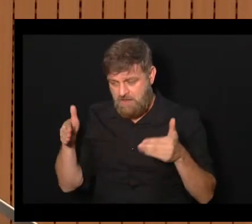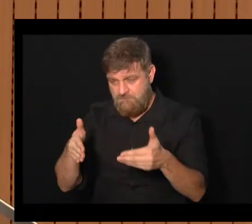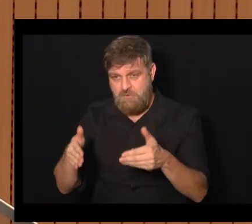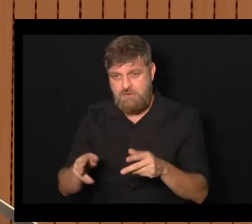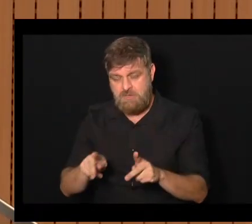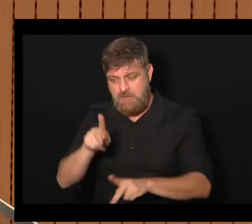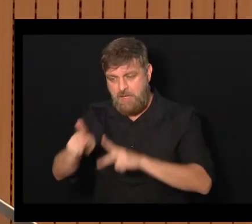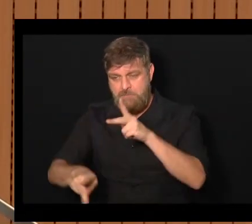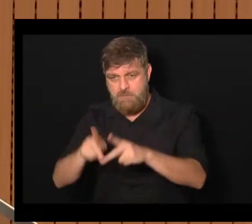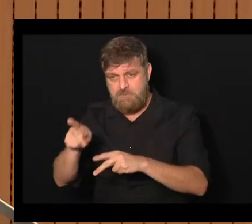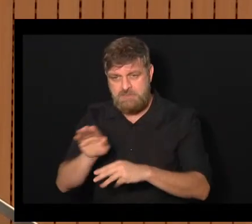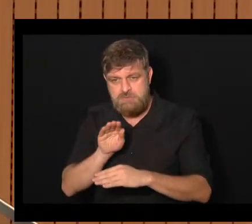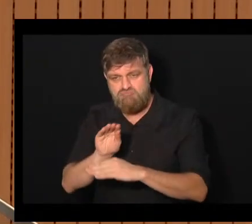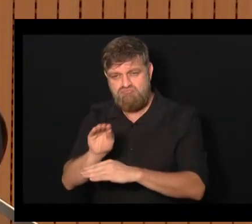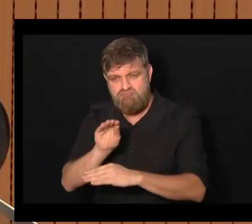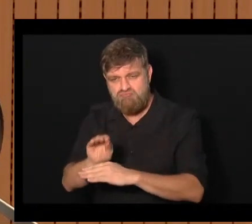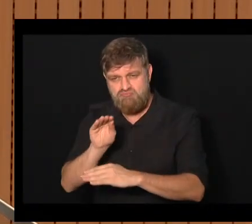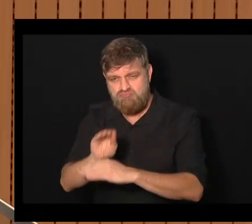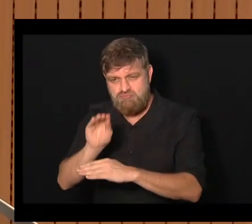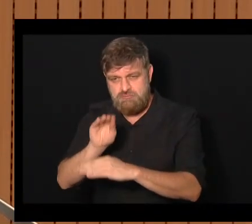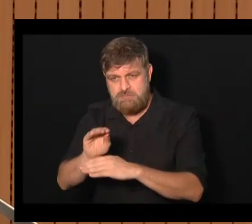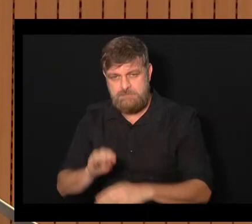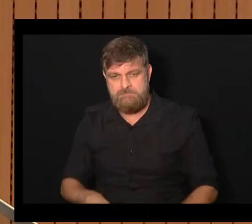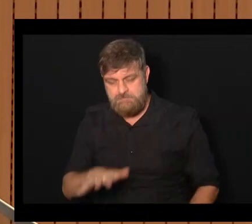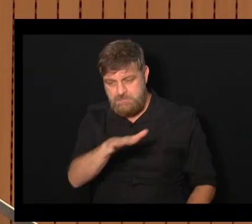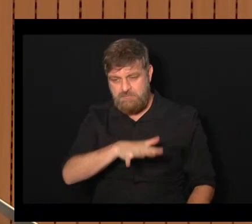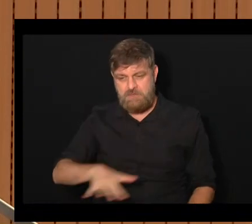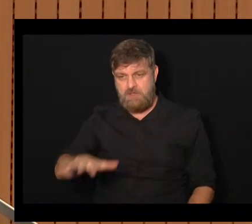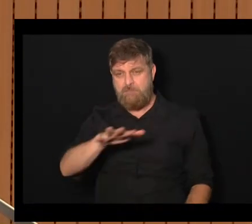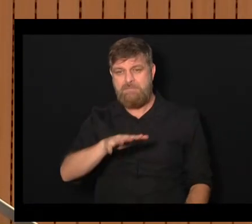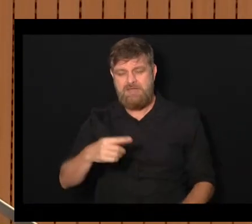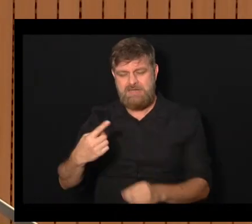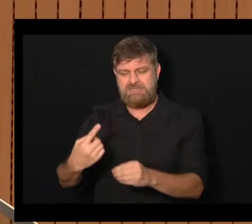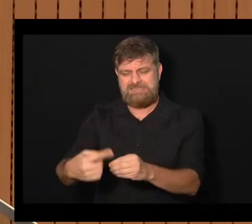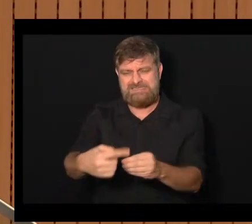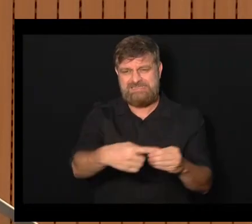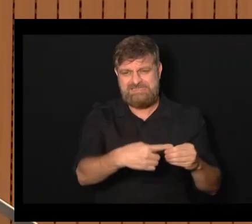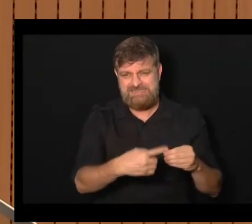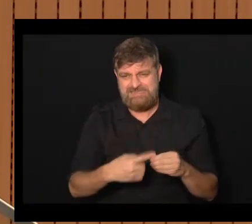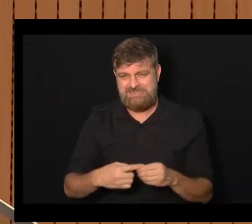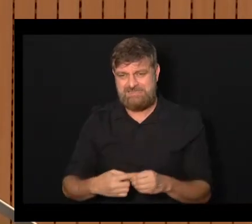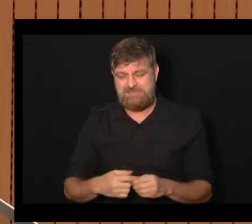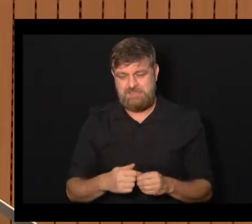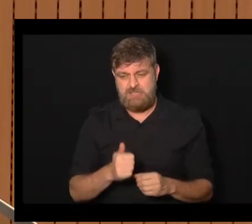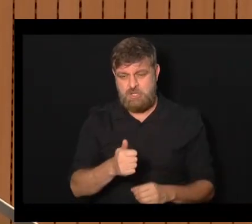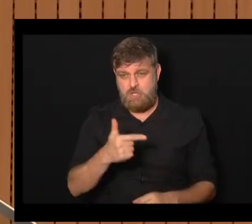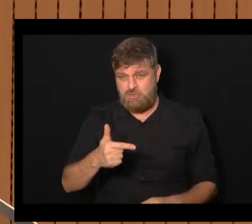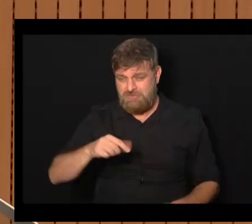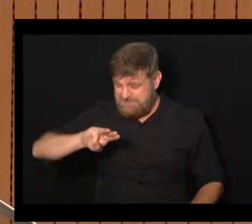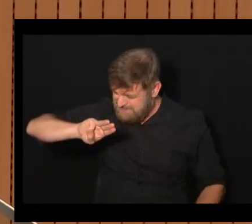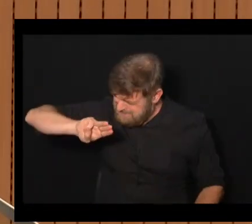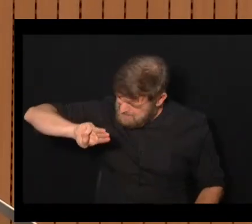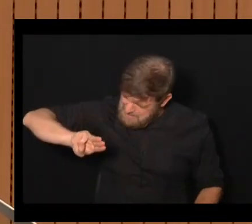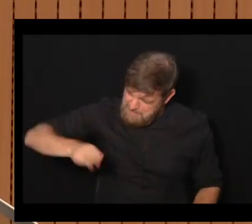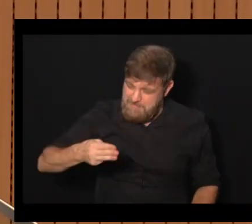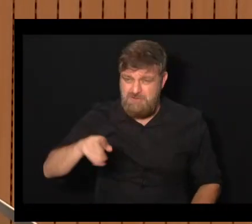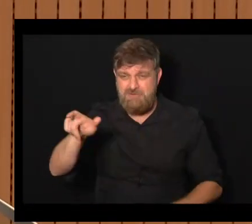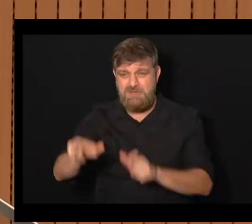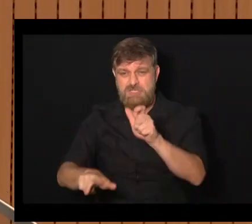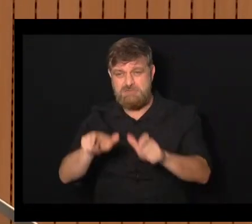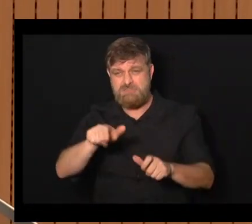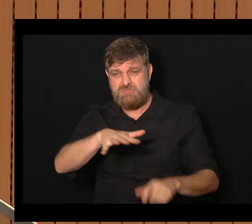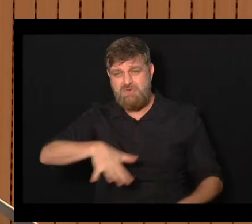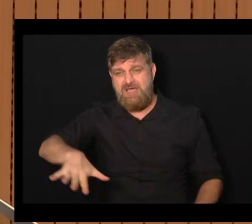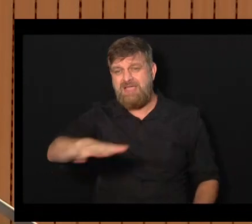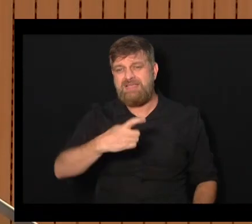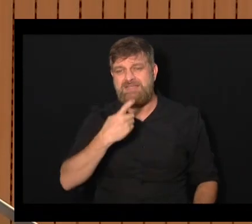prestar serviços à comunidade. Uma área de cobertura com 12 milhões de pessoas a mais nas regiões de